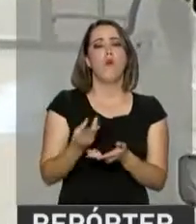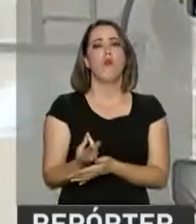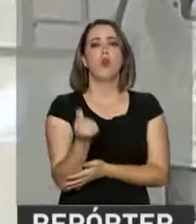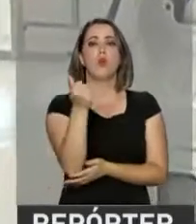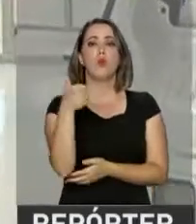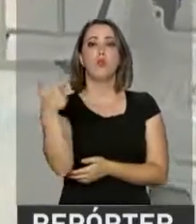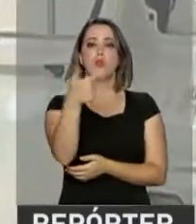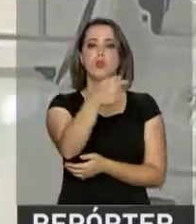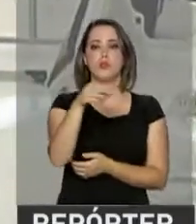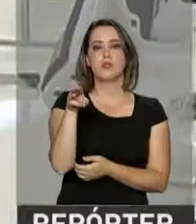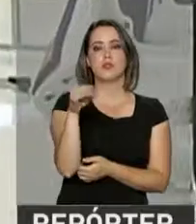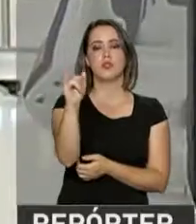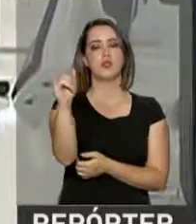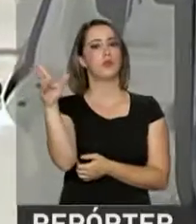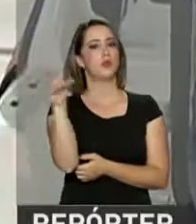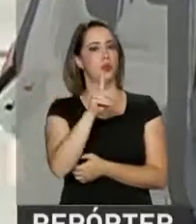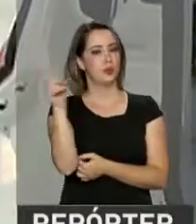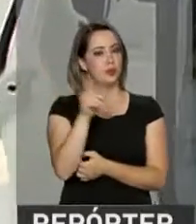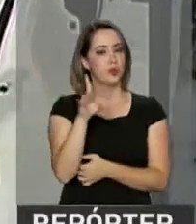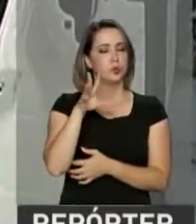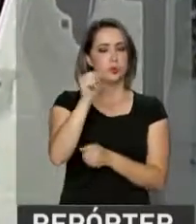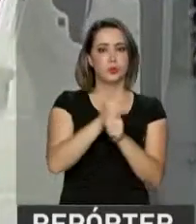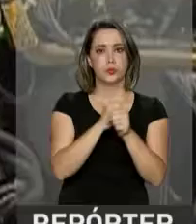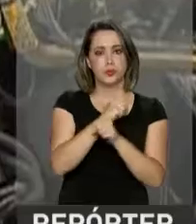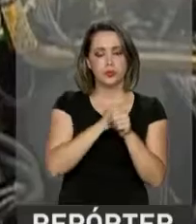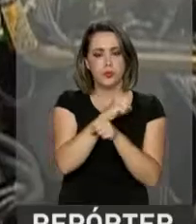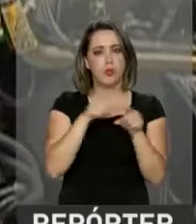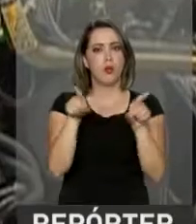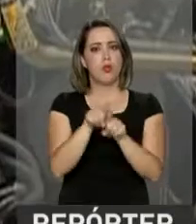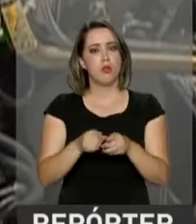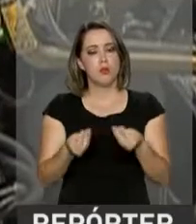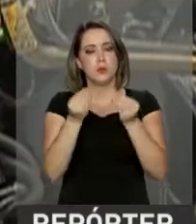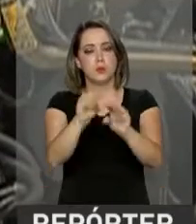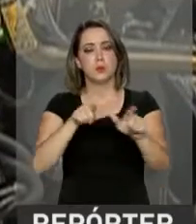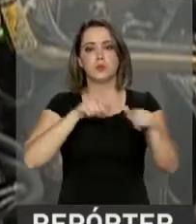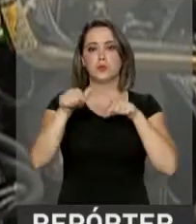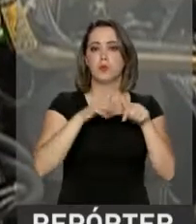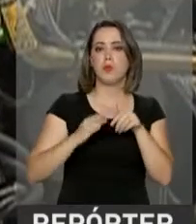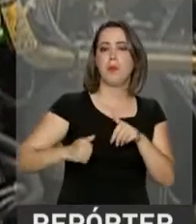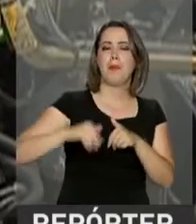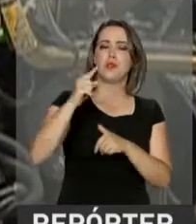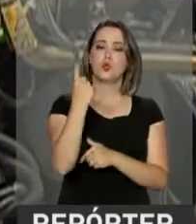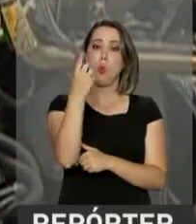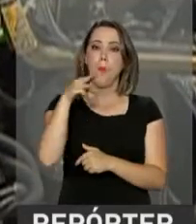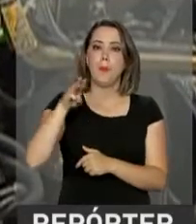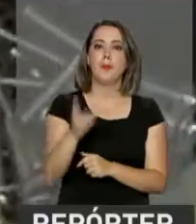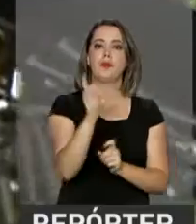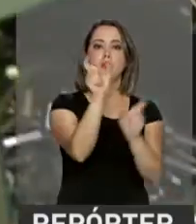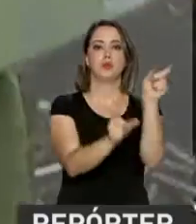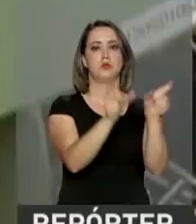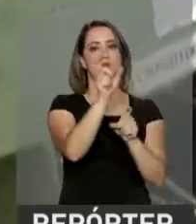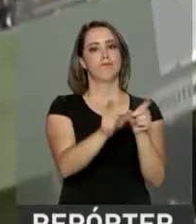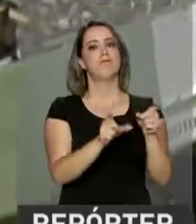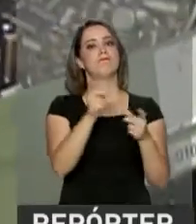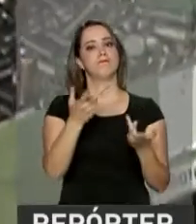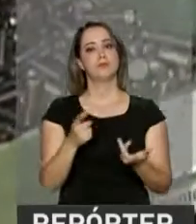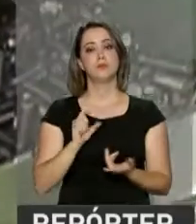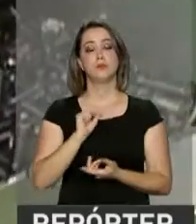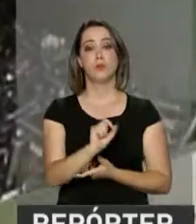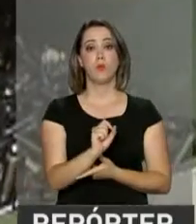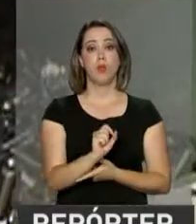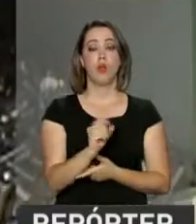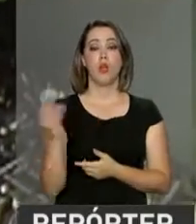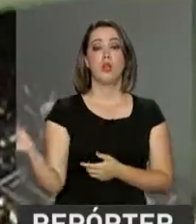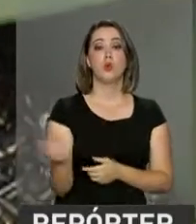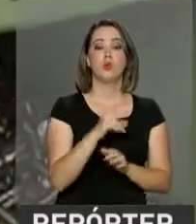de dólares anuais em exportações e além disso emprega mais de 1 milhão de trabalhadores diretos ou indiretos